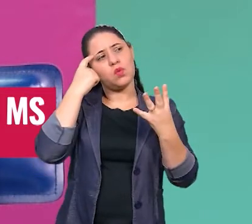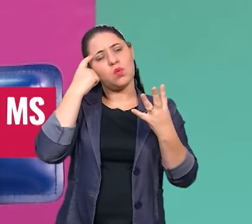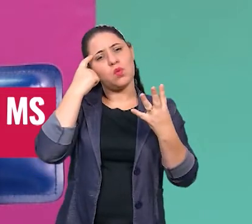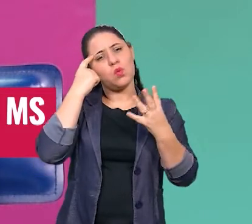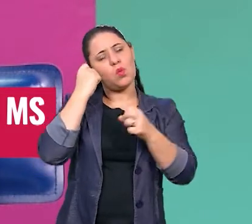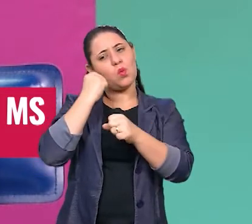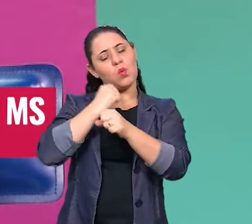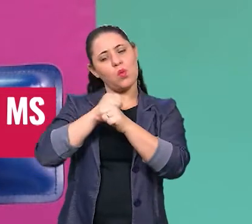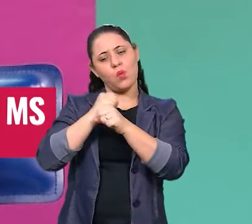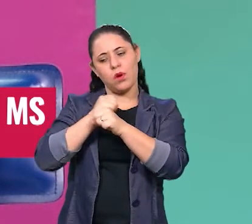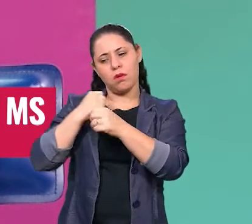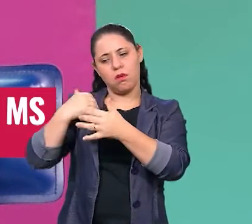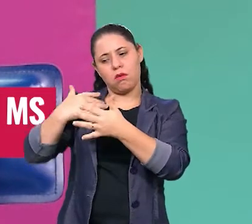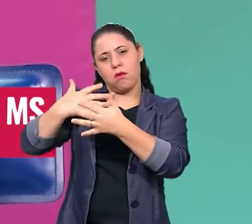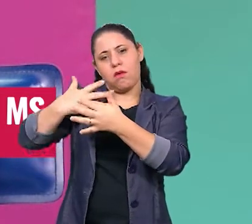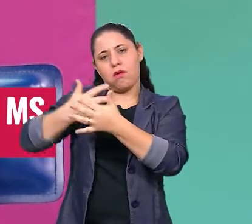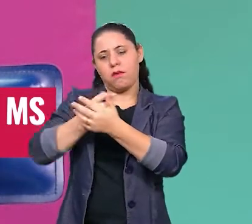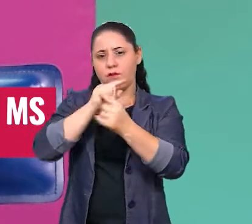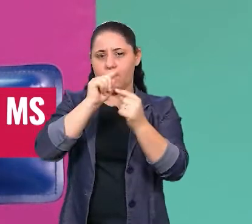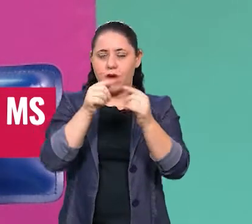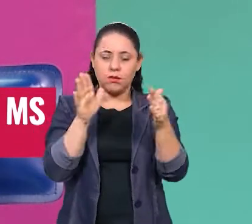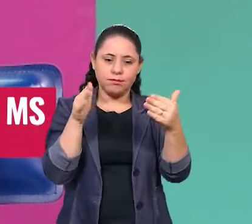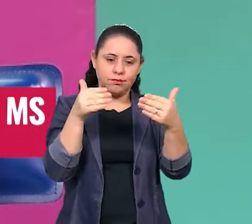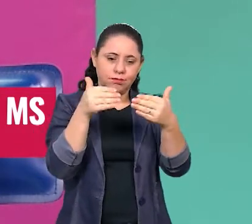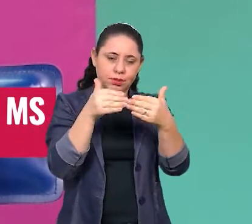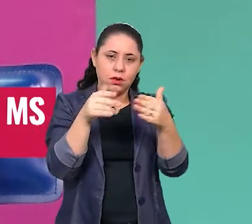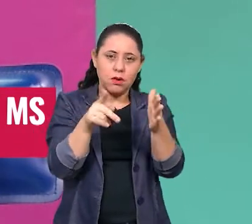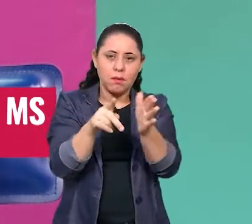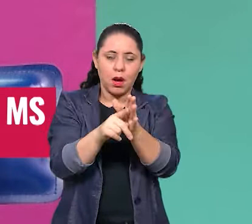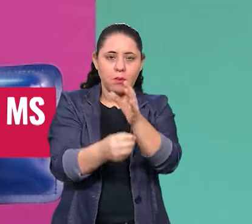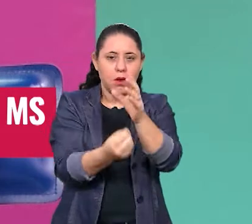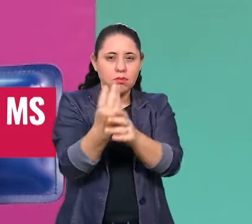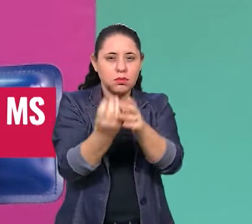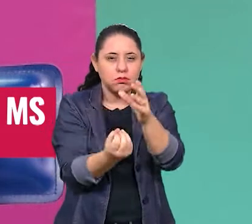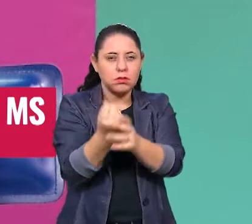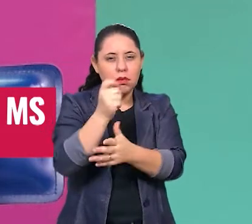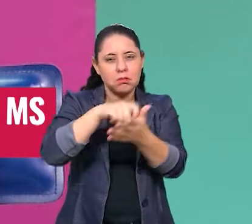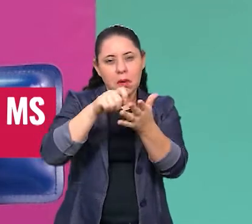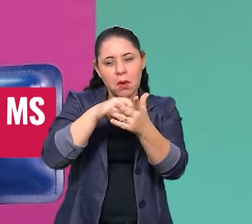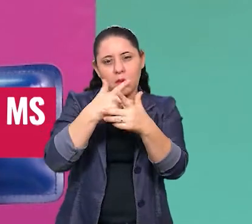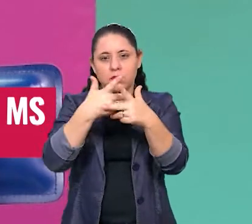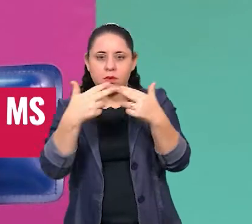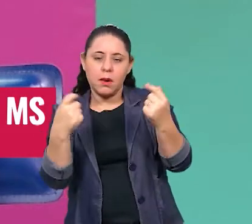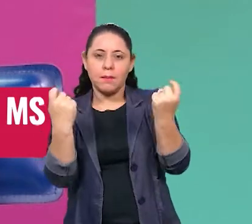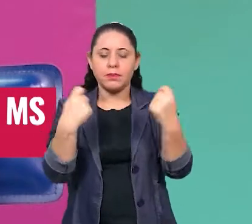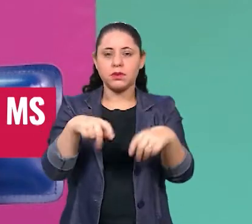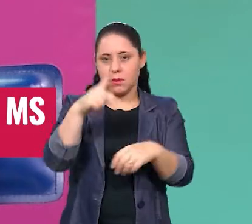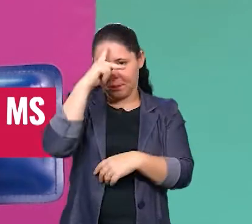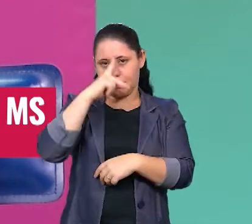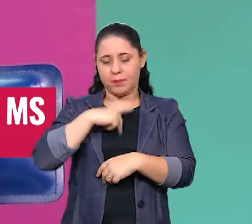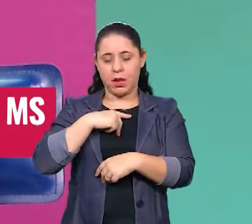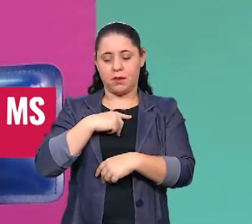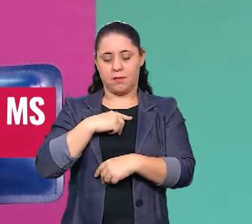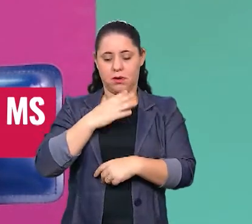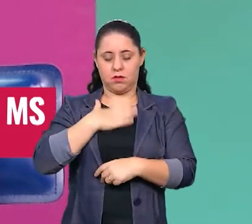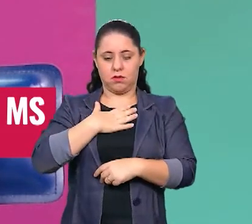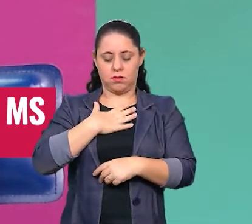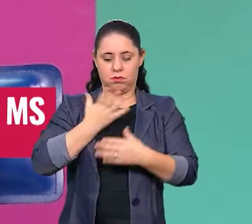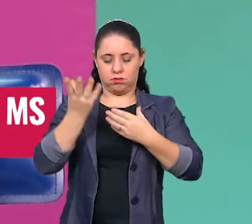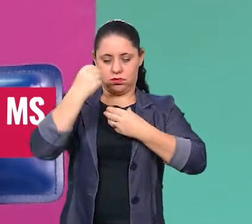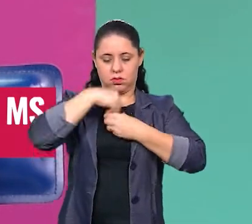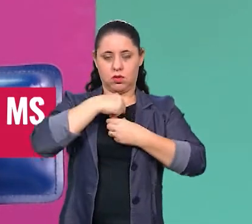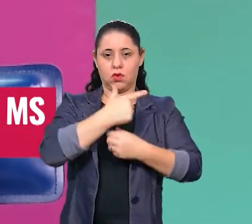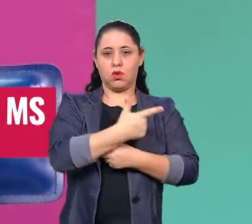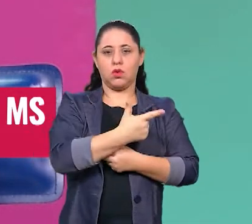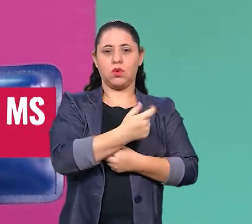há 4 anos para cá foi um foco mais fechado mesmo na parte da produção, né? Necessidade da minha própria companhia.